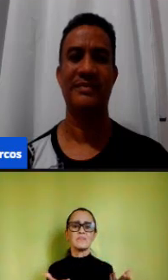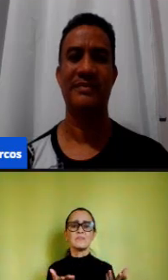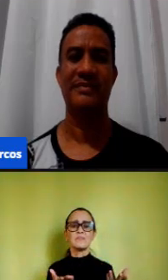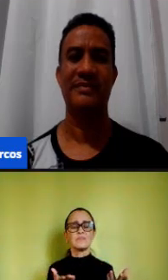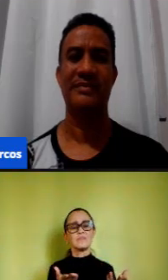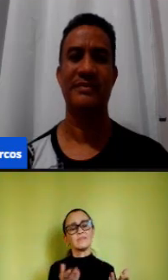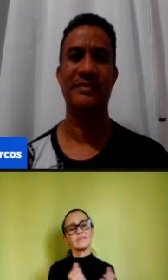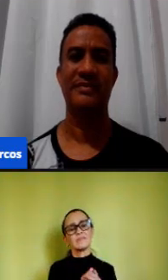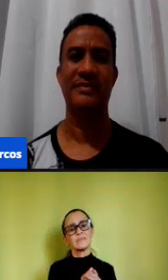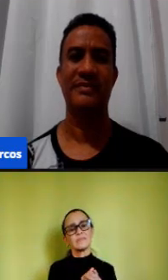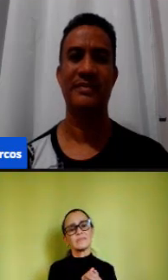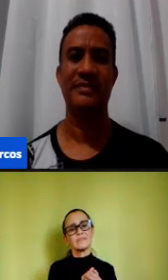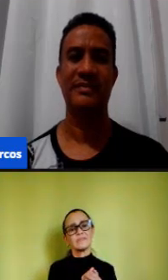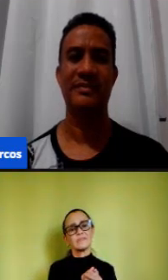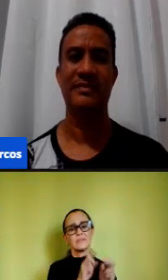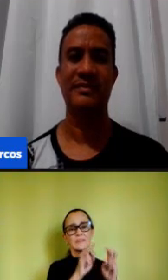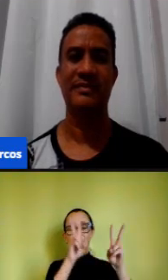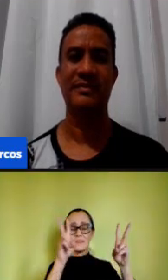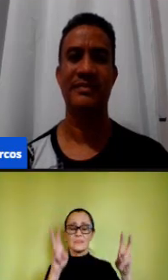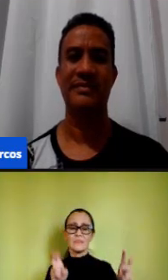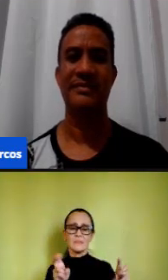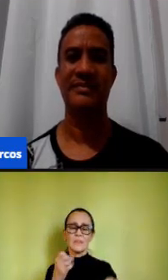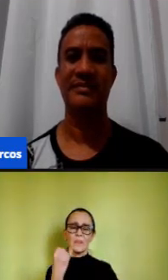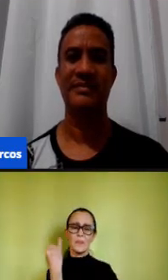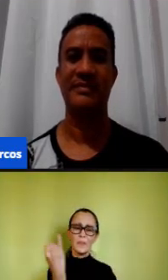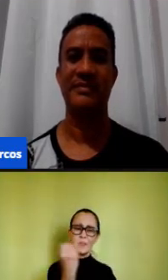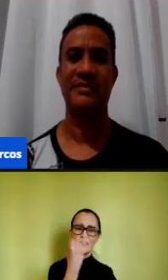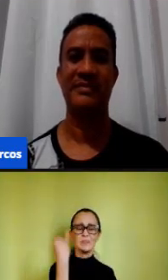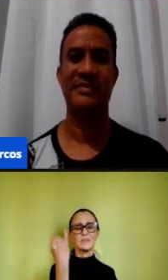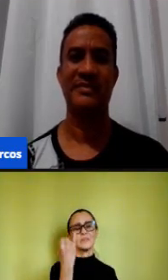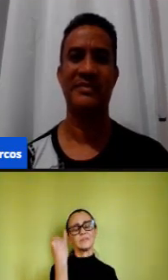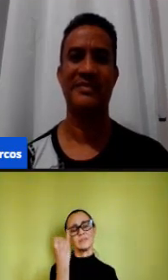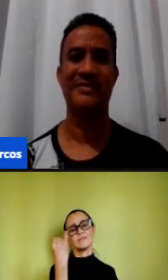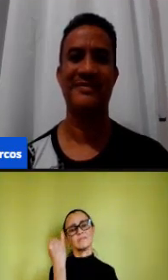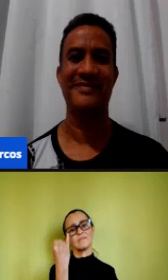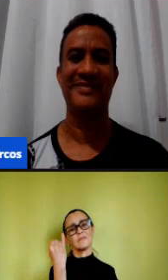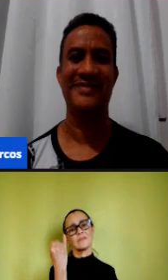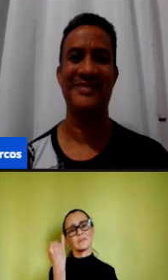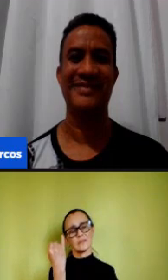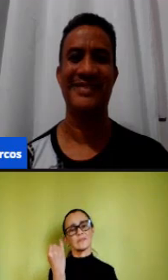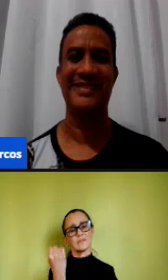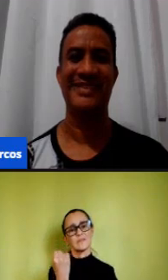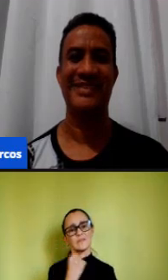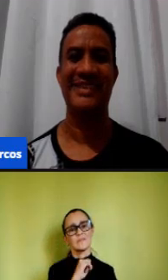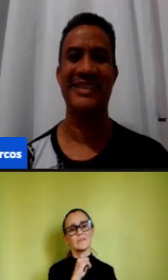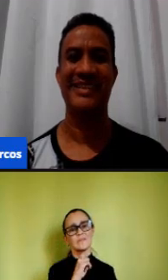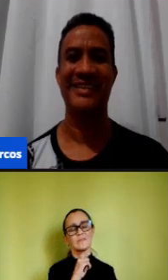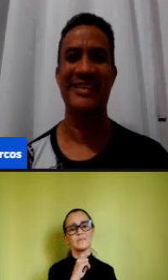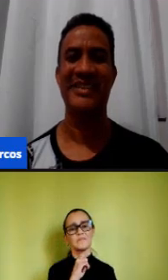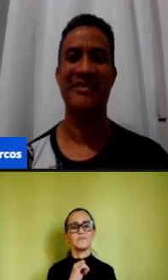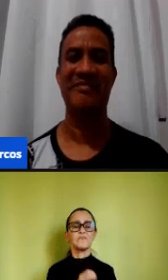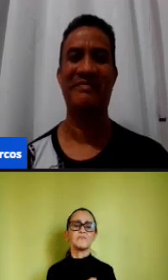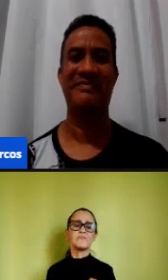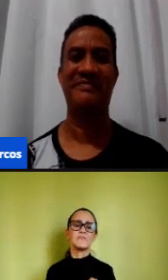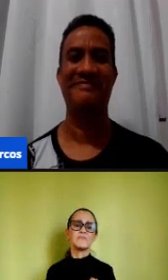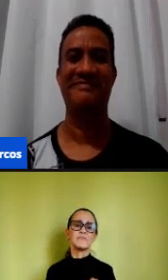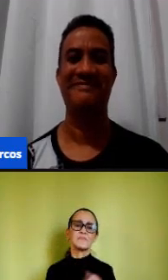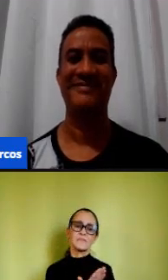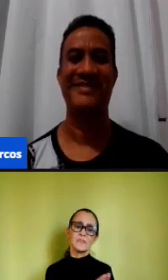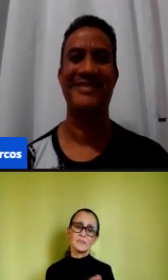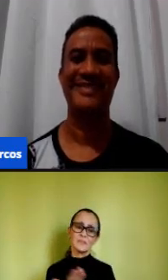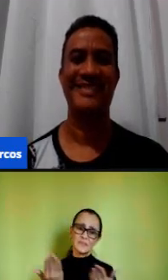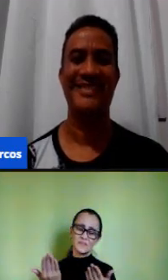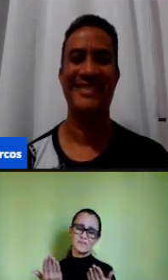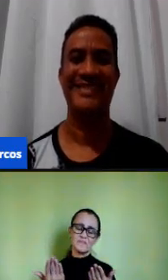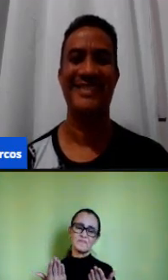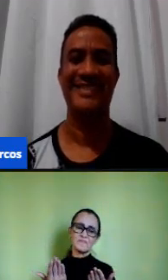esse tema que você abordará está sendo de muita importância no momento, né? Devido a essas aulas virtuais, ok? Passo para você a fala. Muito